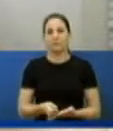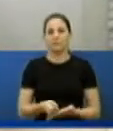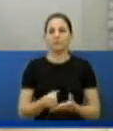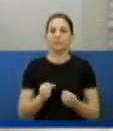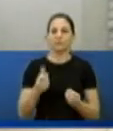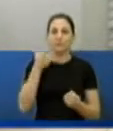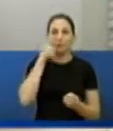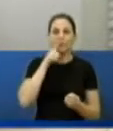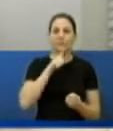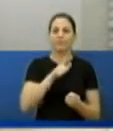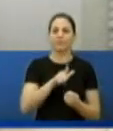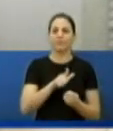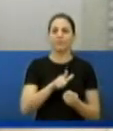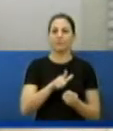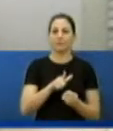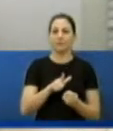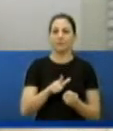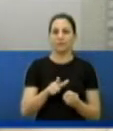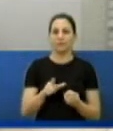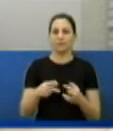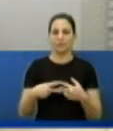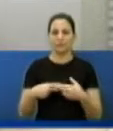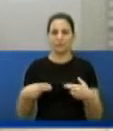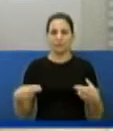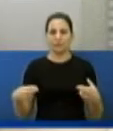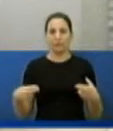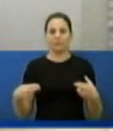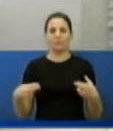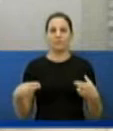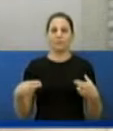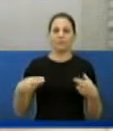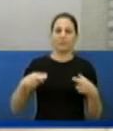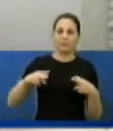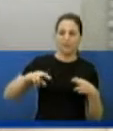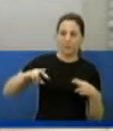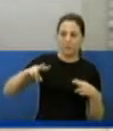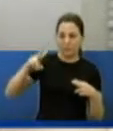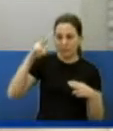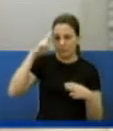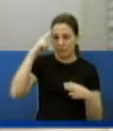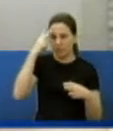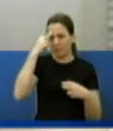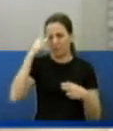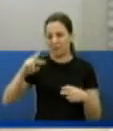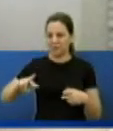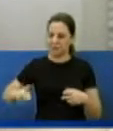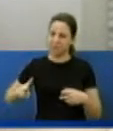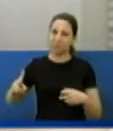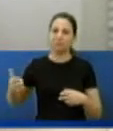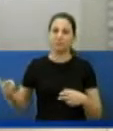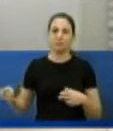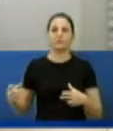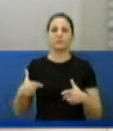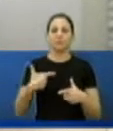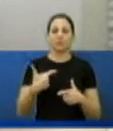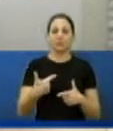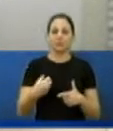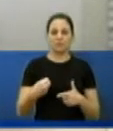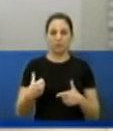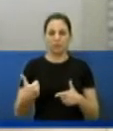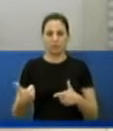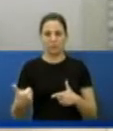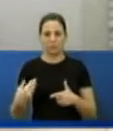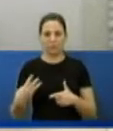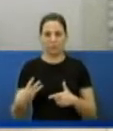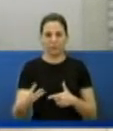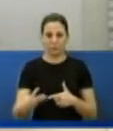conseguimos enfrentar todas as adversidades do ano de 2013 com a